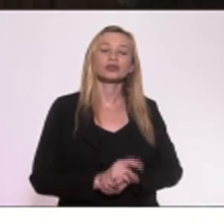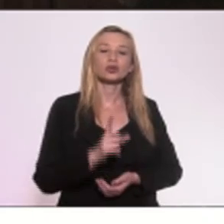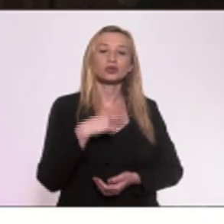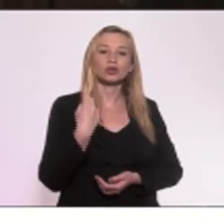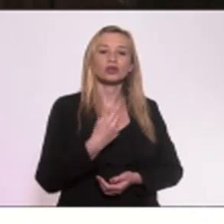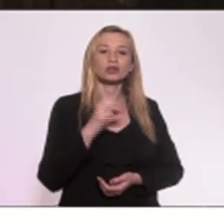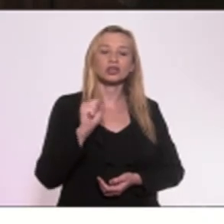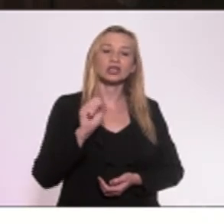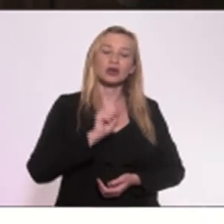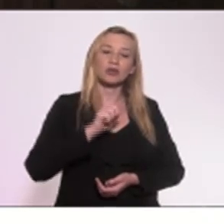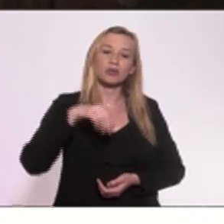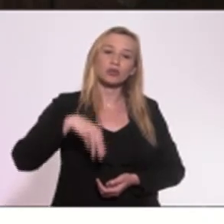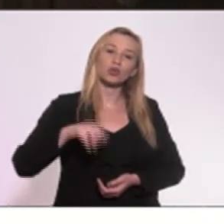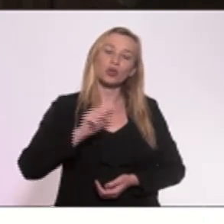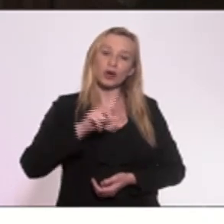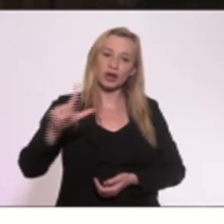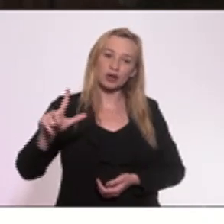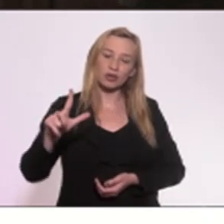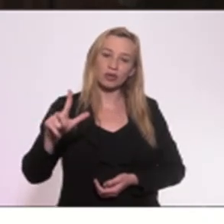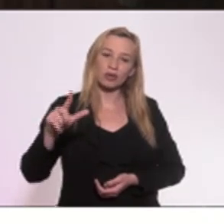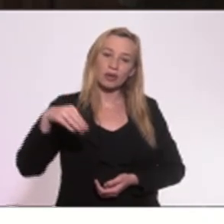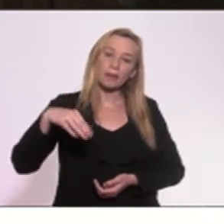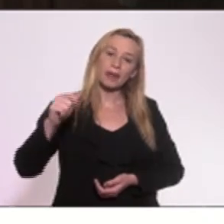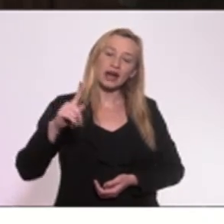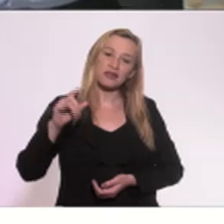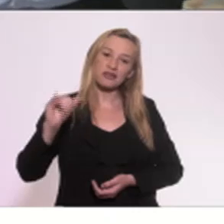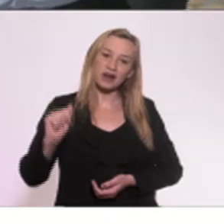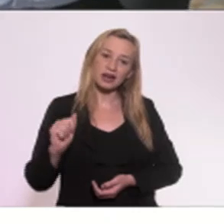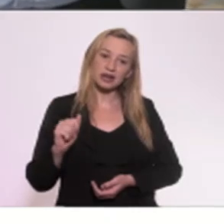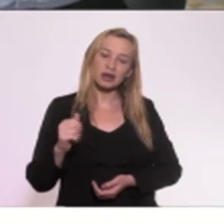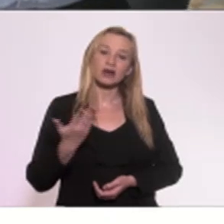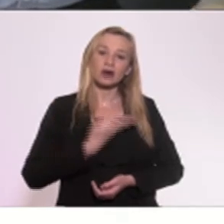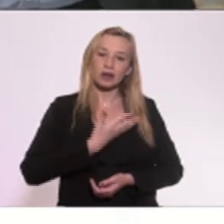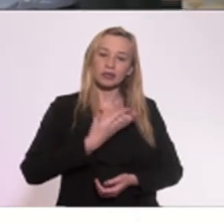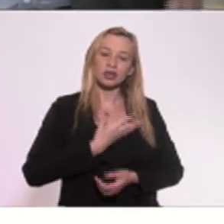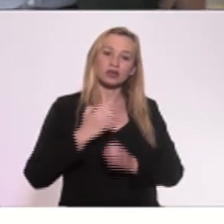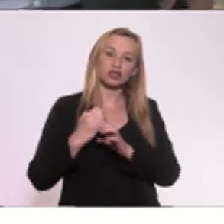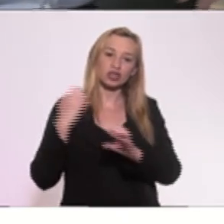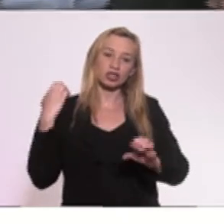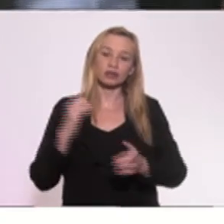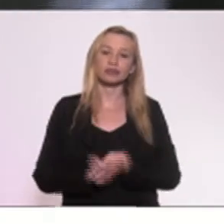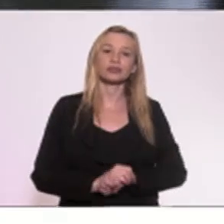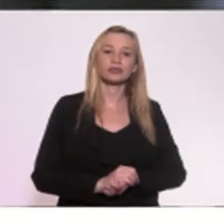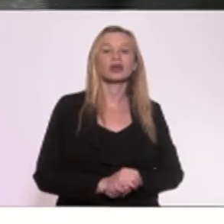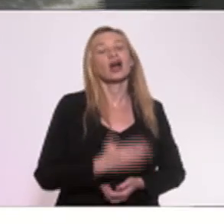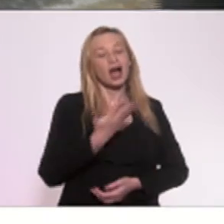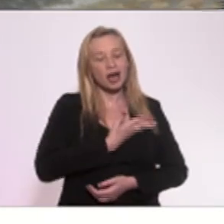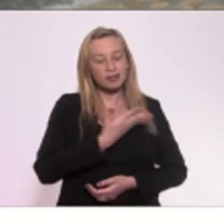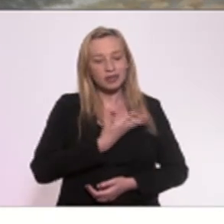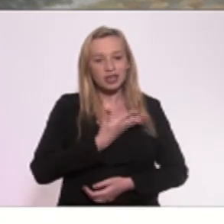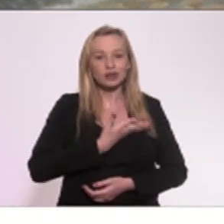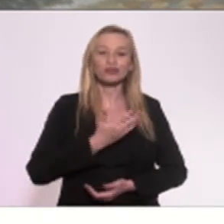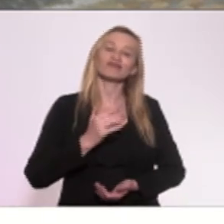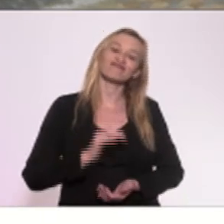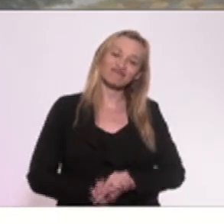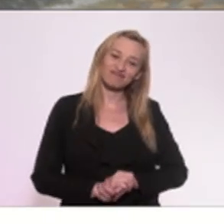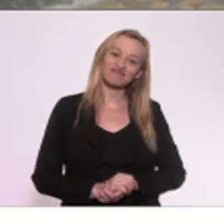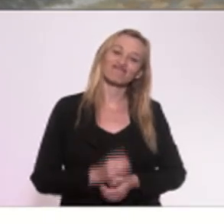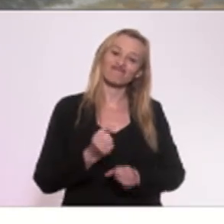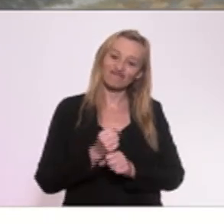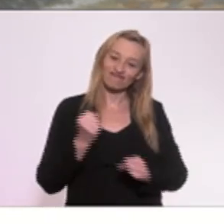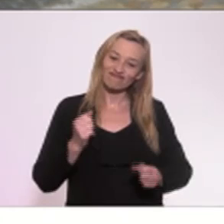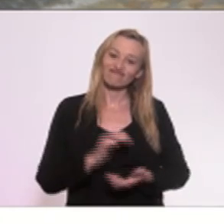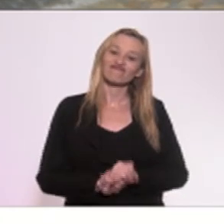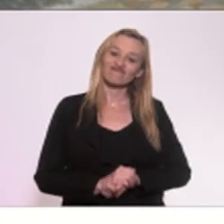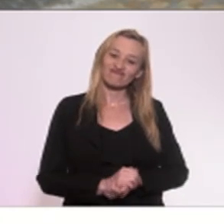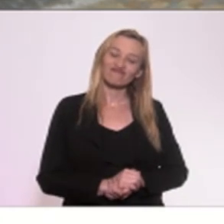Samuel Malafaia, e meu colega engenheiro. Nobre colega, nutro uma amizade muito grande